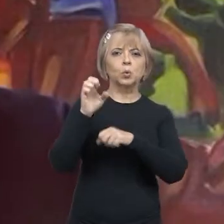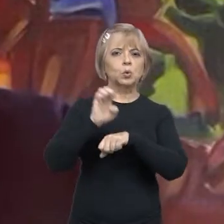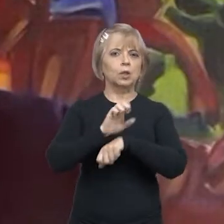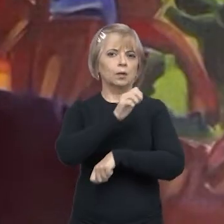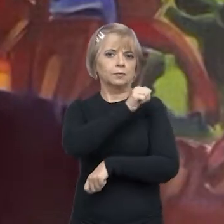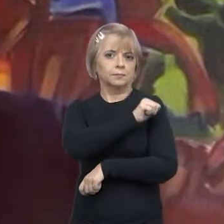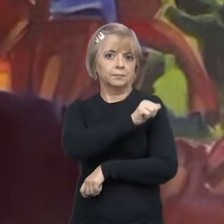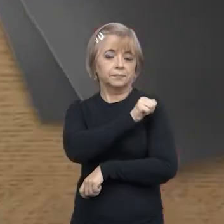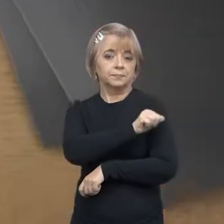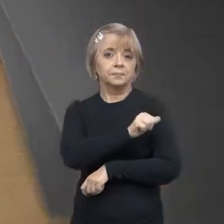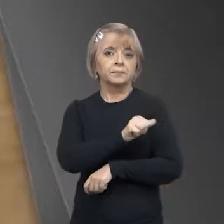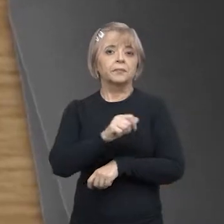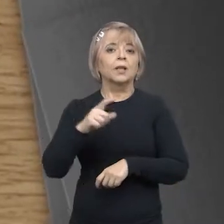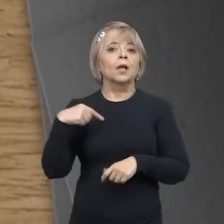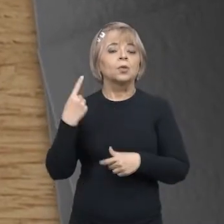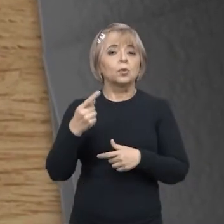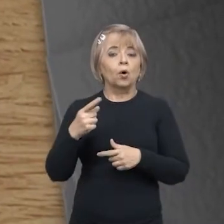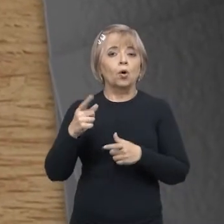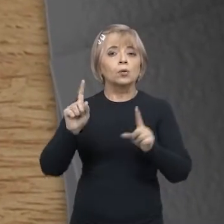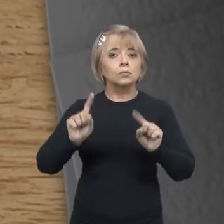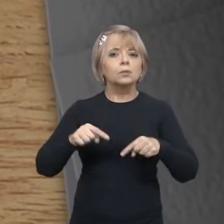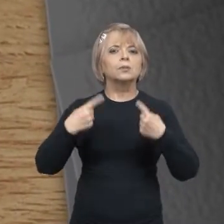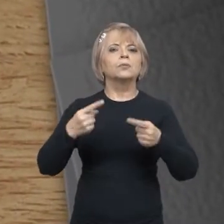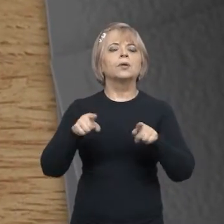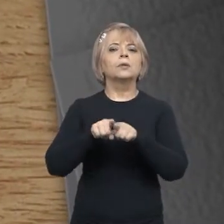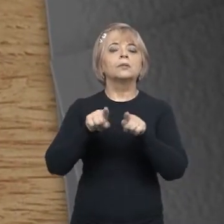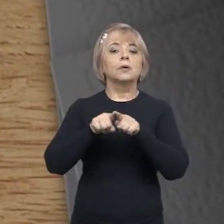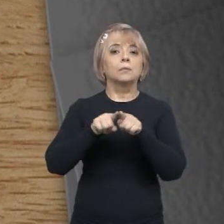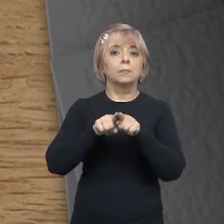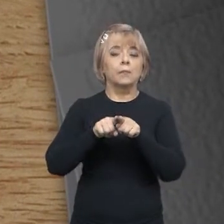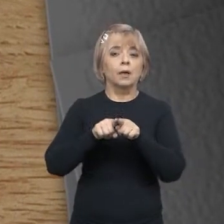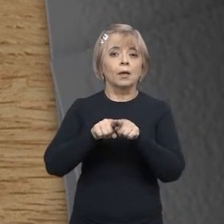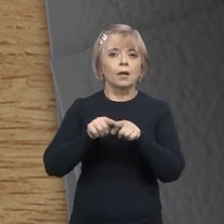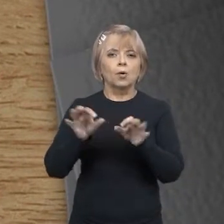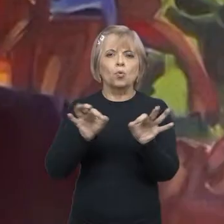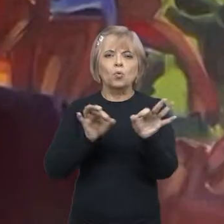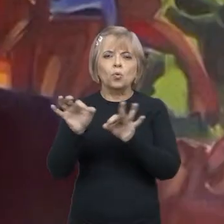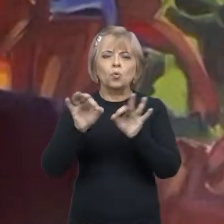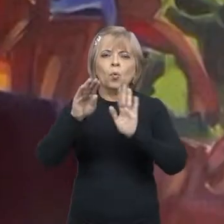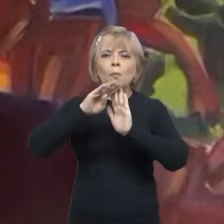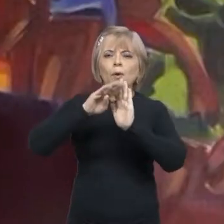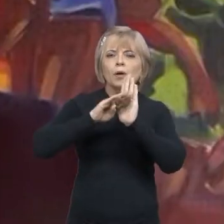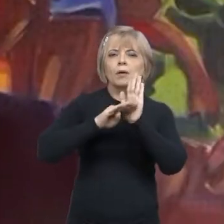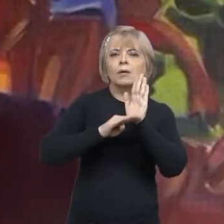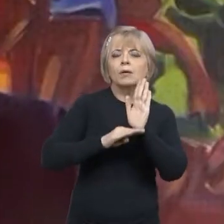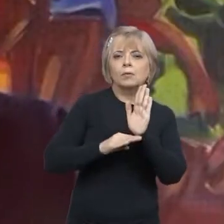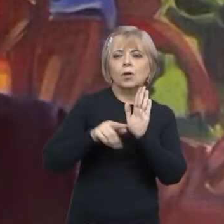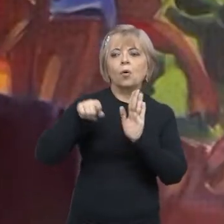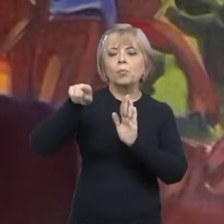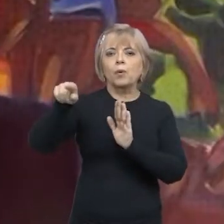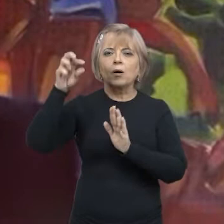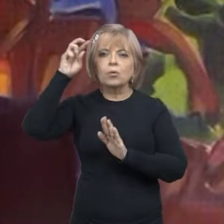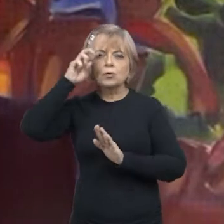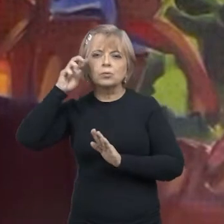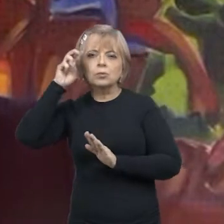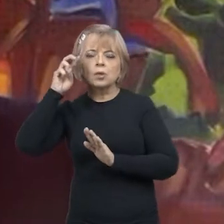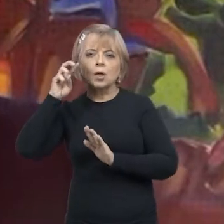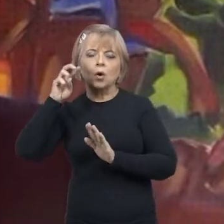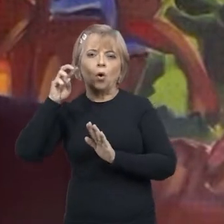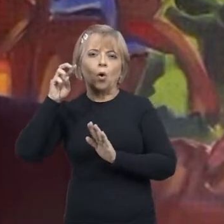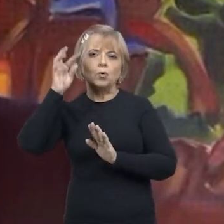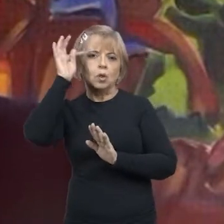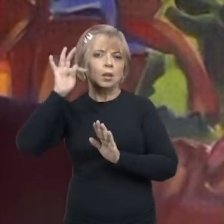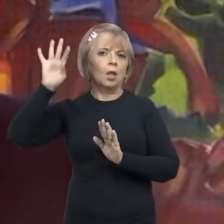né? Lançamos, então, um manual de atuação funcional para oferecer ao colega um aporte teórico nessa